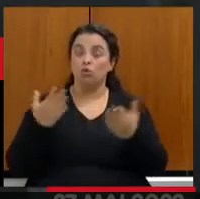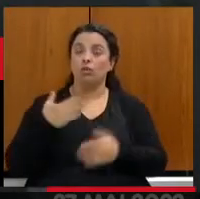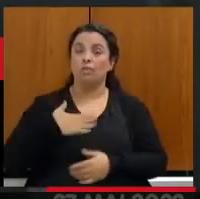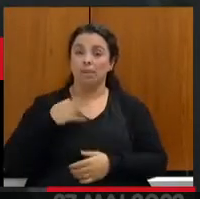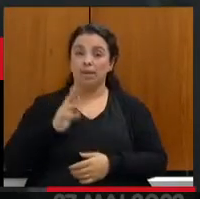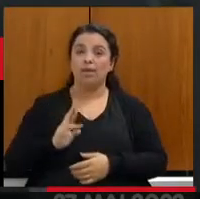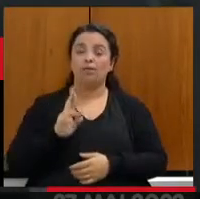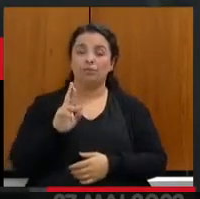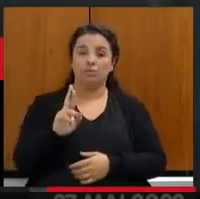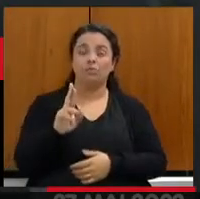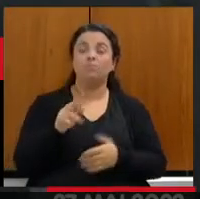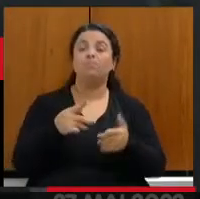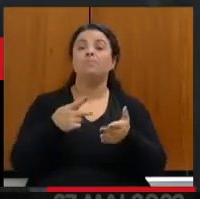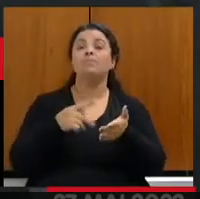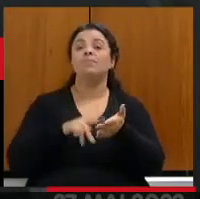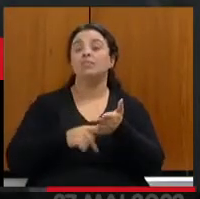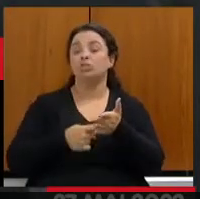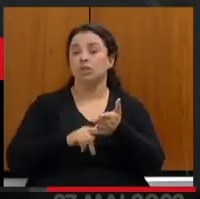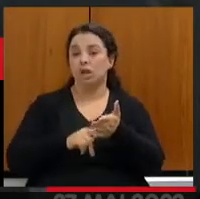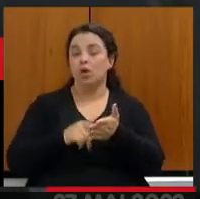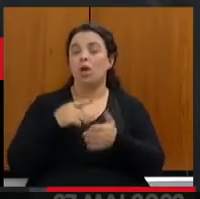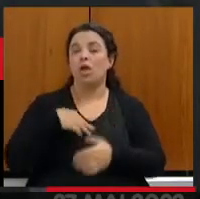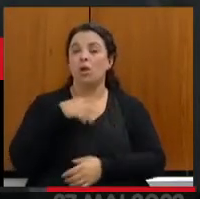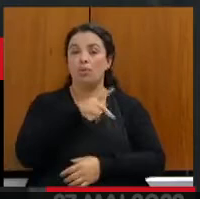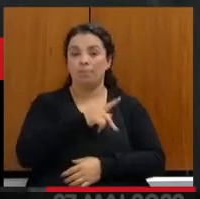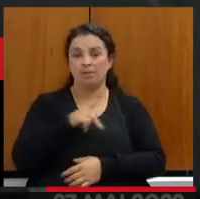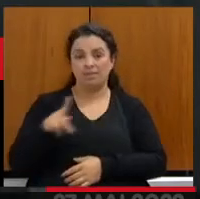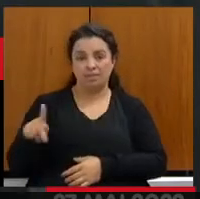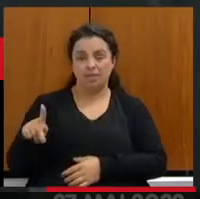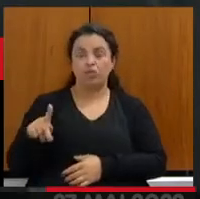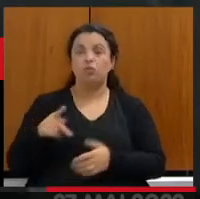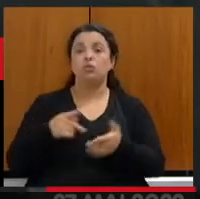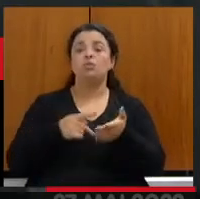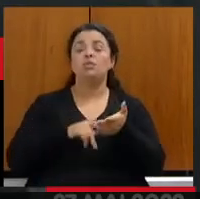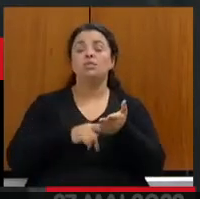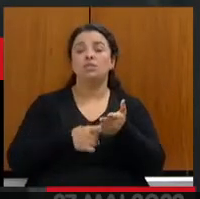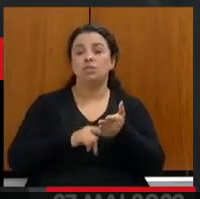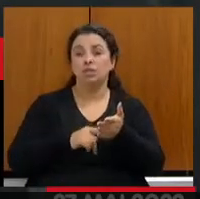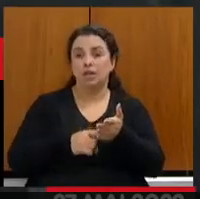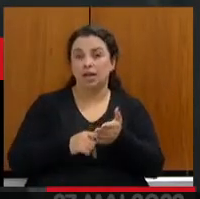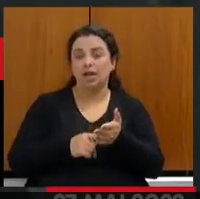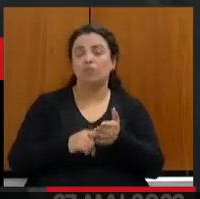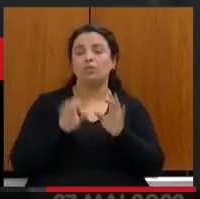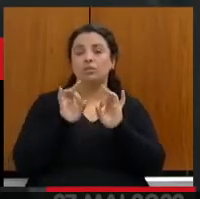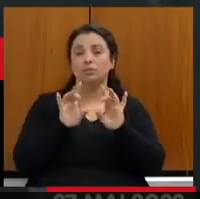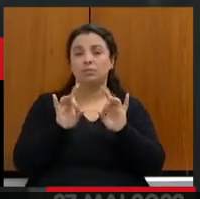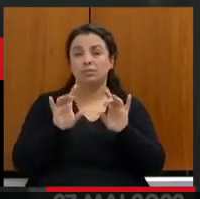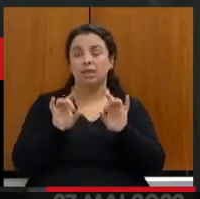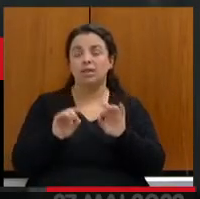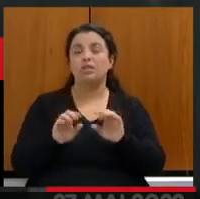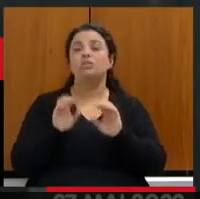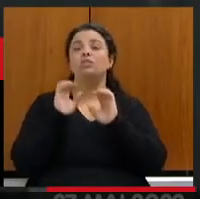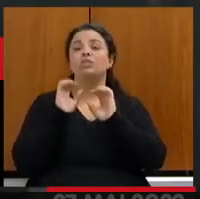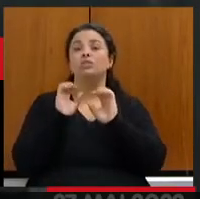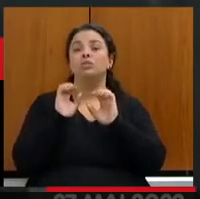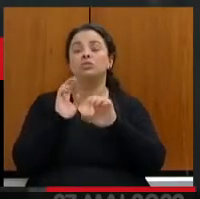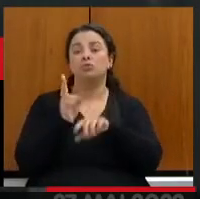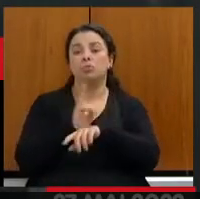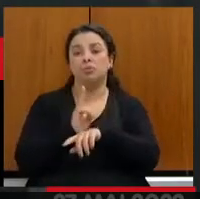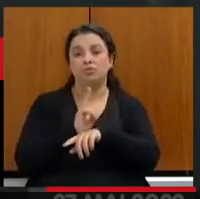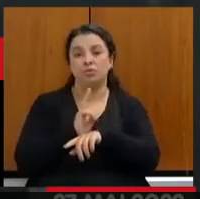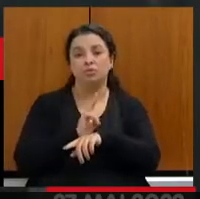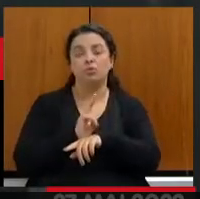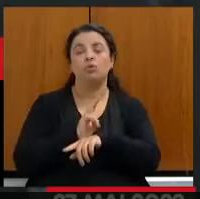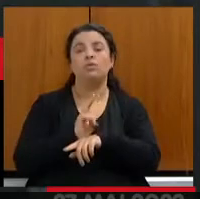representatividade sindical sou presidente do sindicato dos especialistas a educação de Minas Gerais